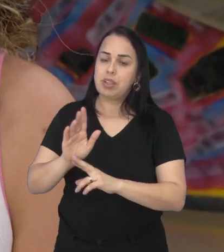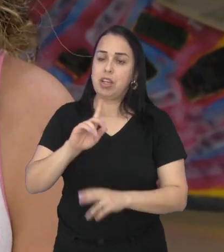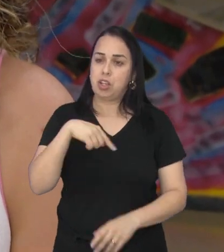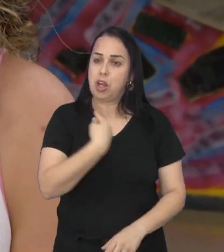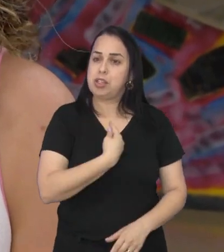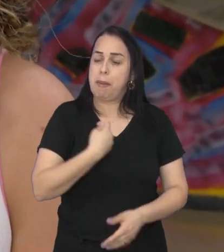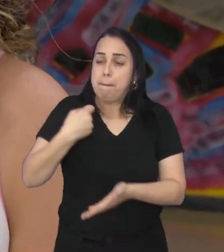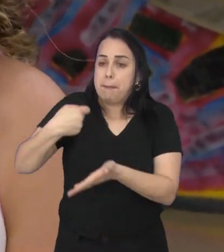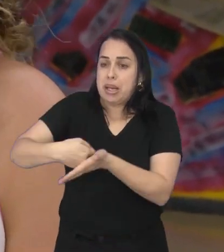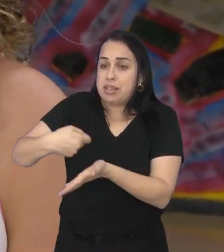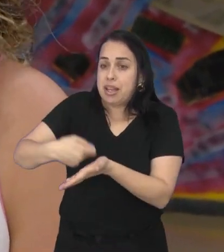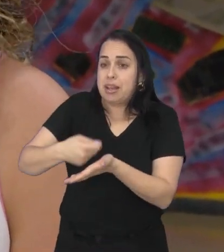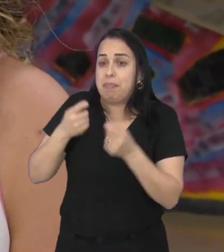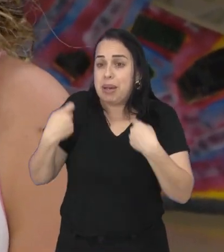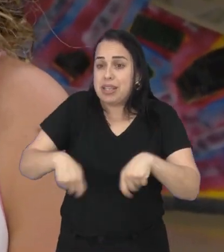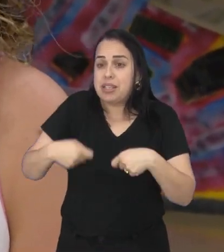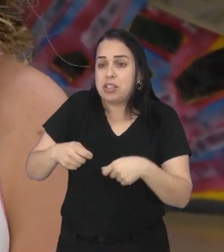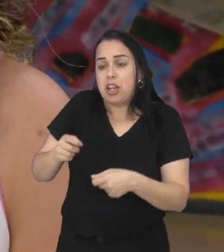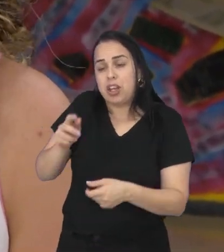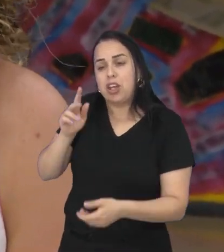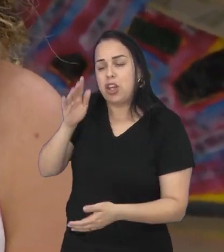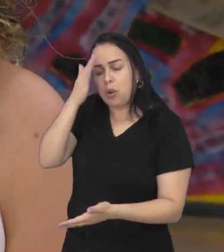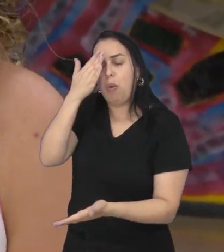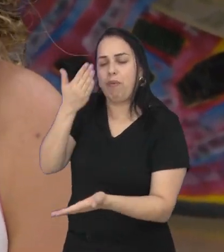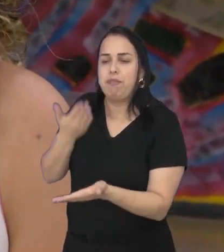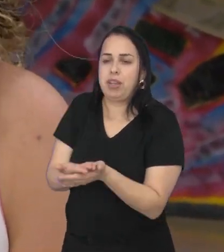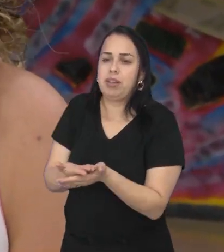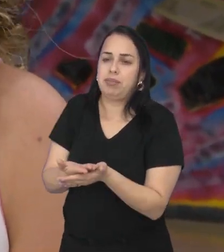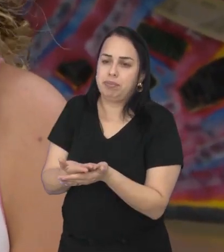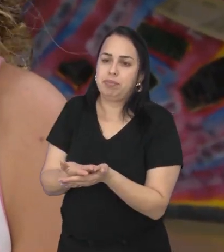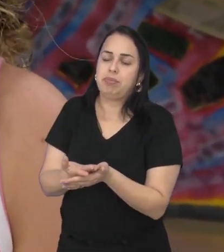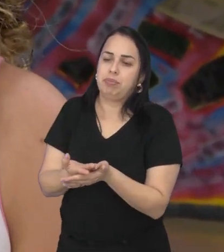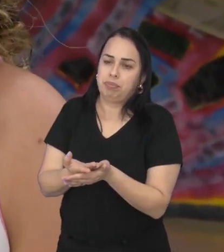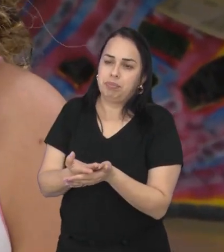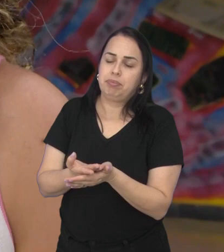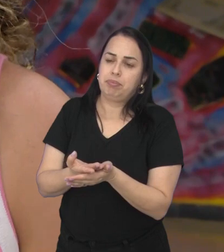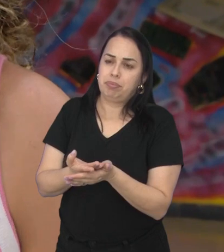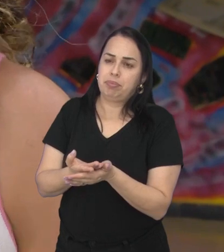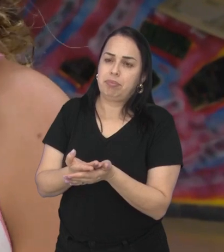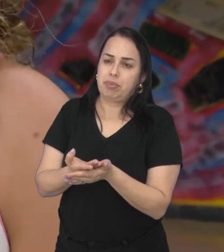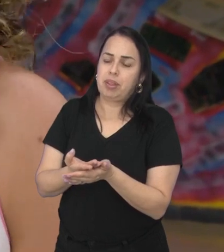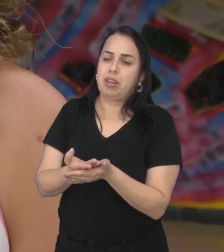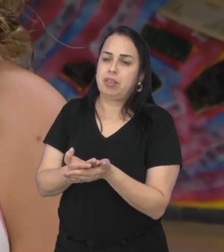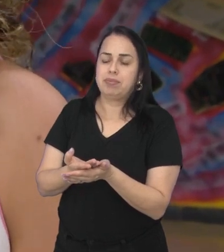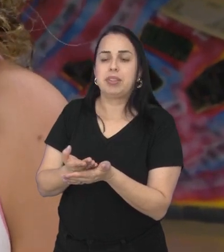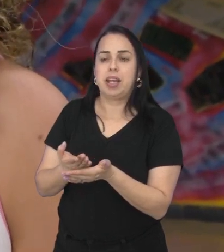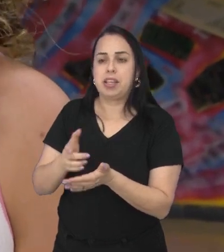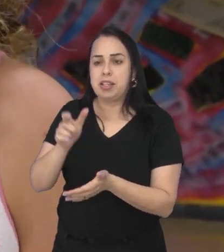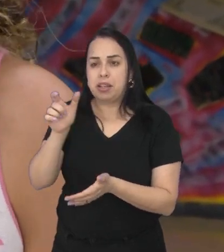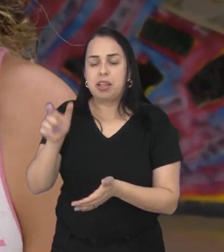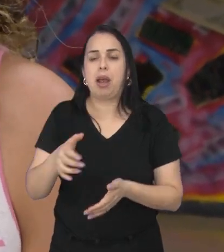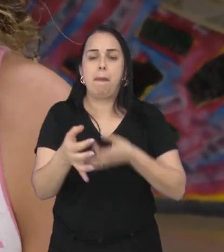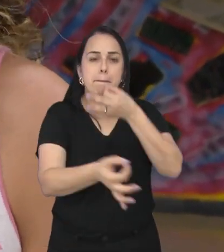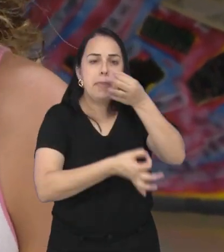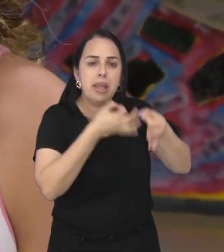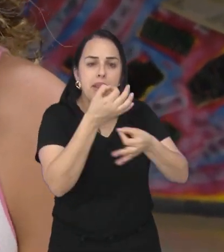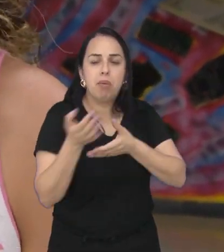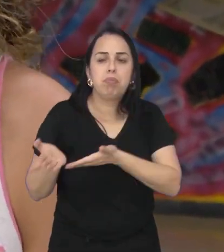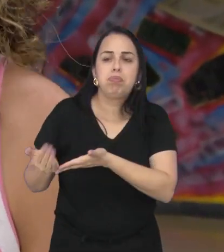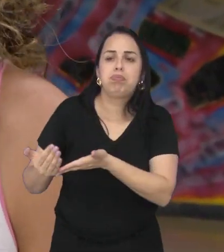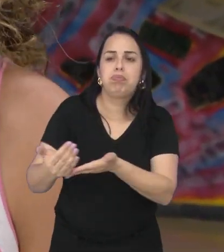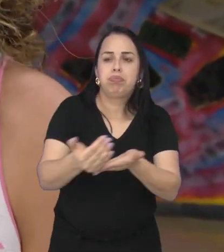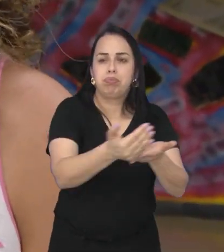gente tanto precisa e a gente confia, né? Para que eles ouçam as